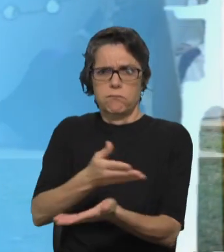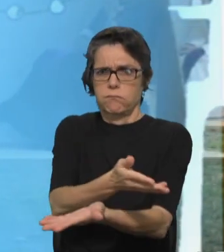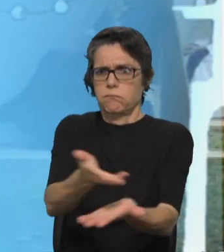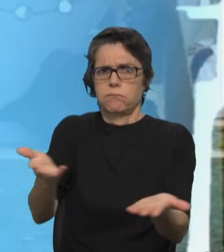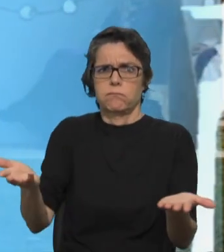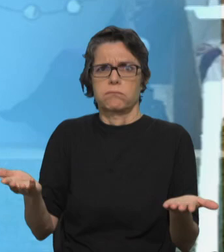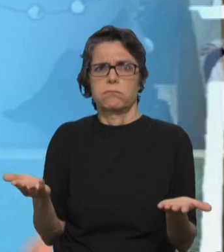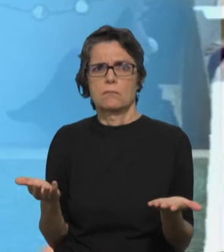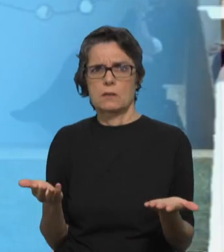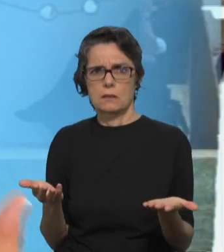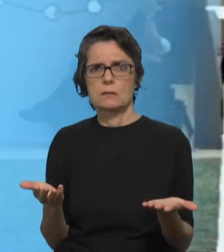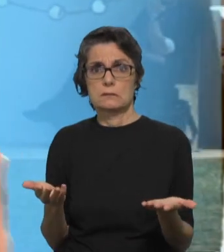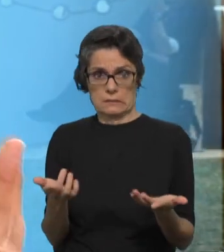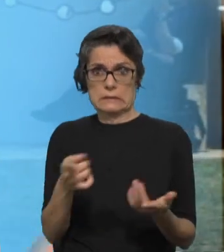população